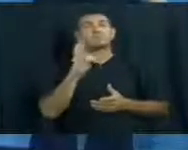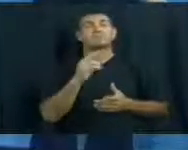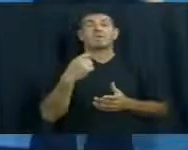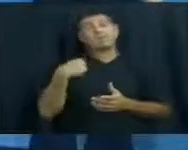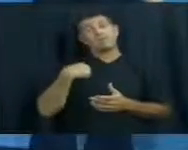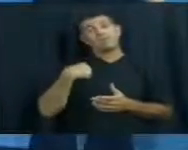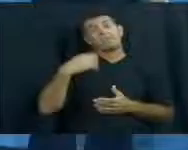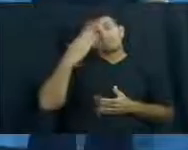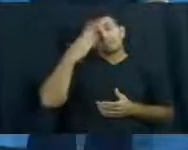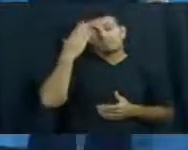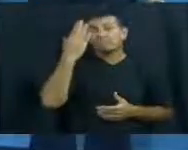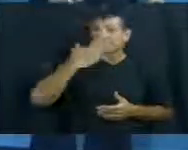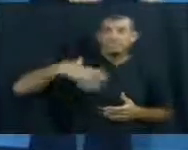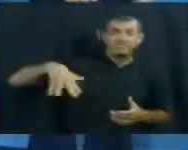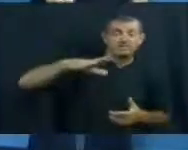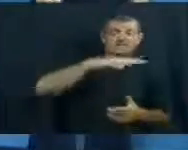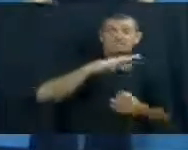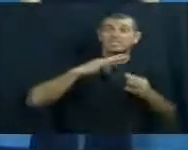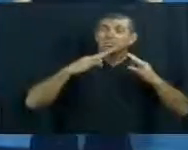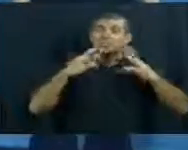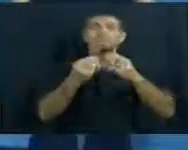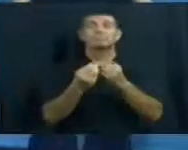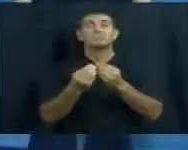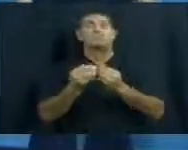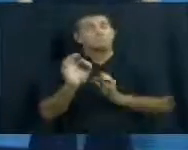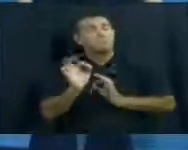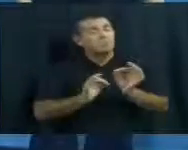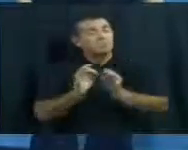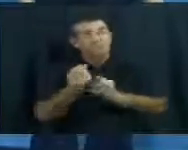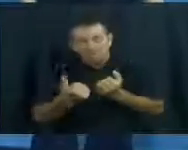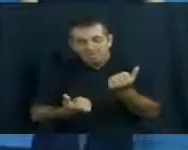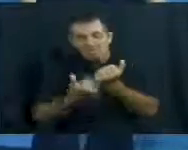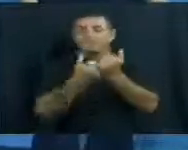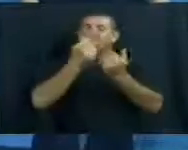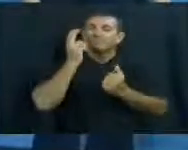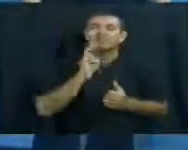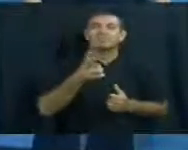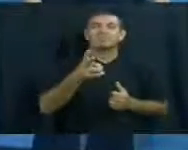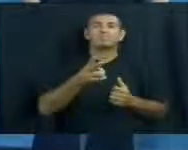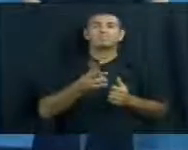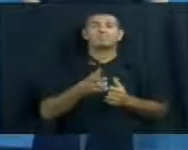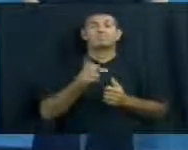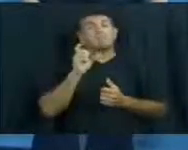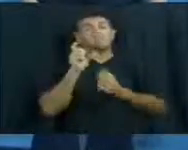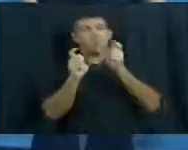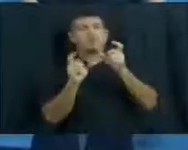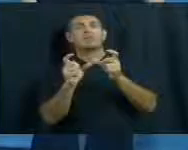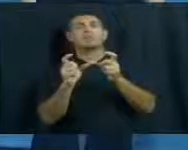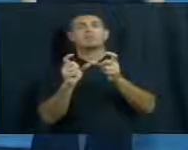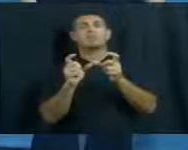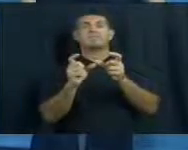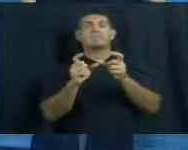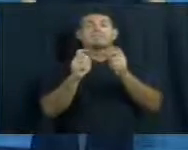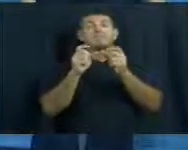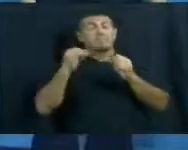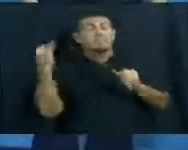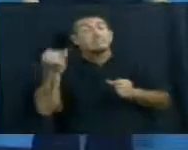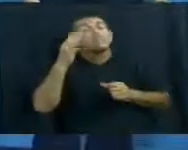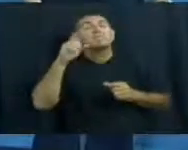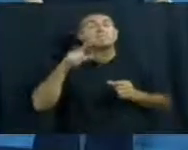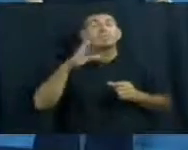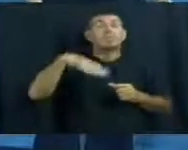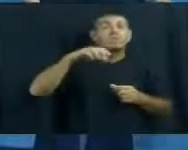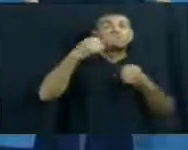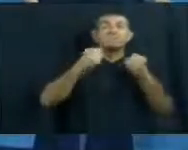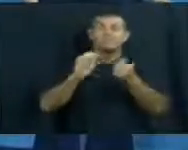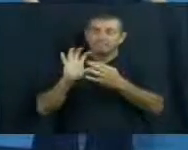Eu que agradeço a vocês da BACAF e dizer que é o seguinte, você falou, sabe as palavras, ninguém faz nada sozinho, a gente precisa